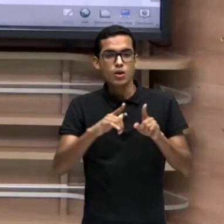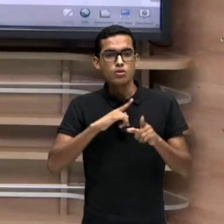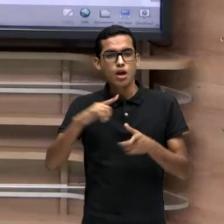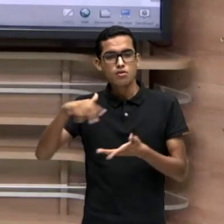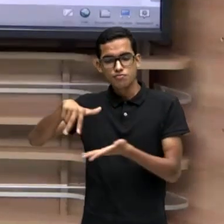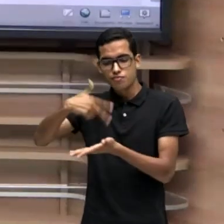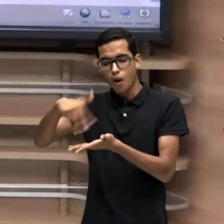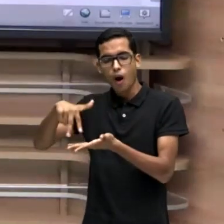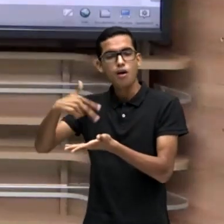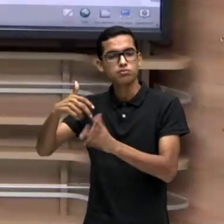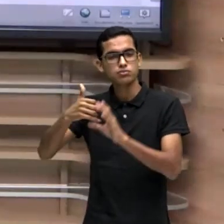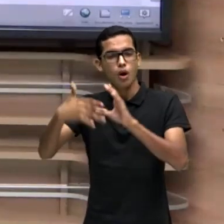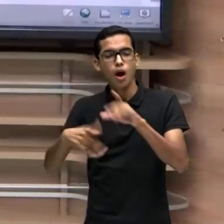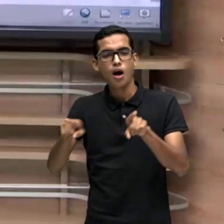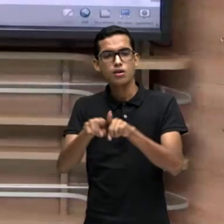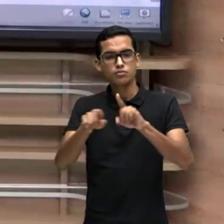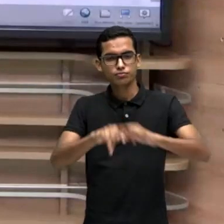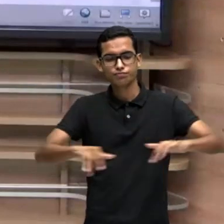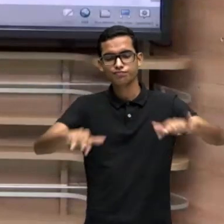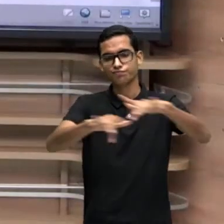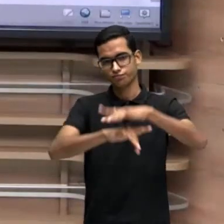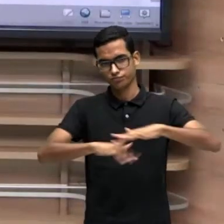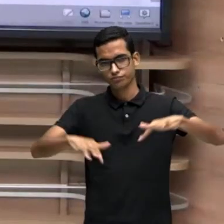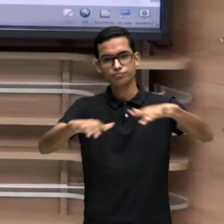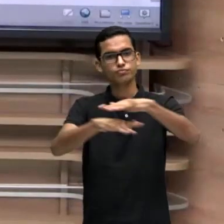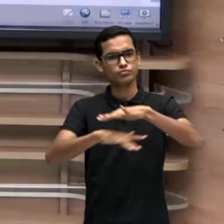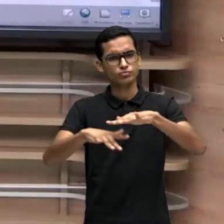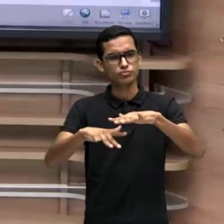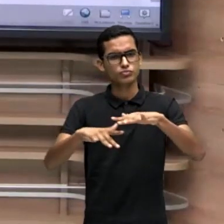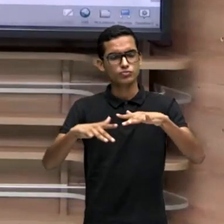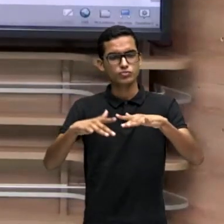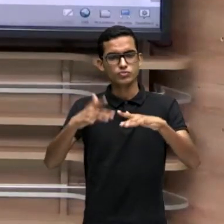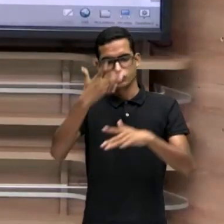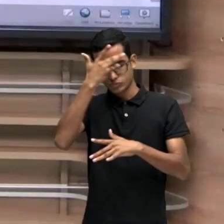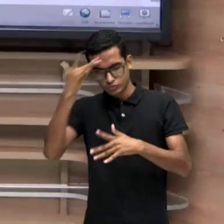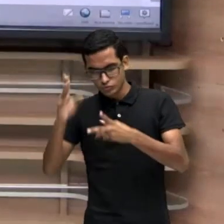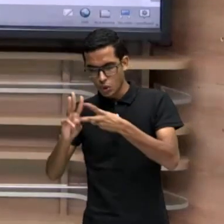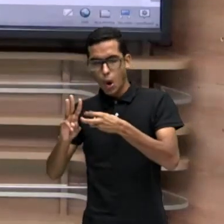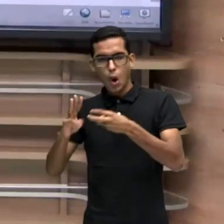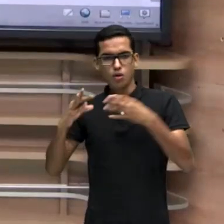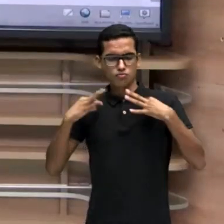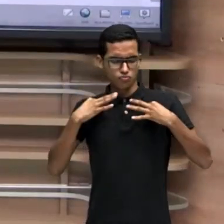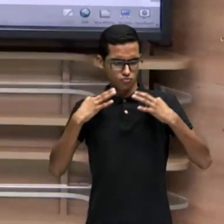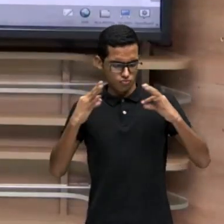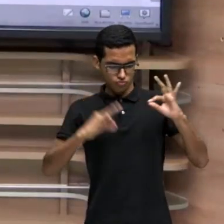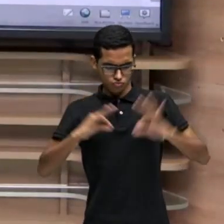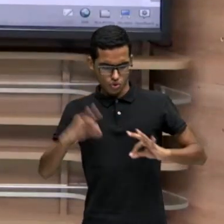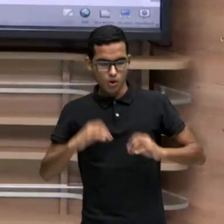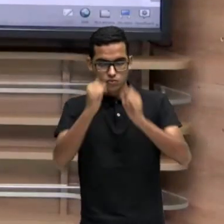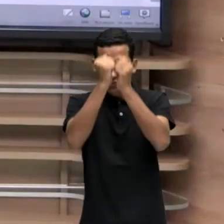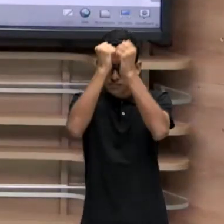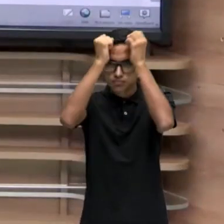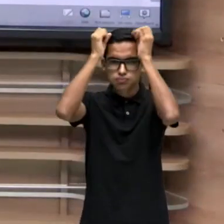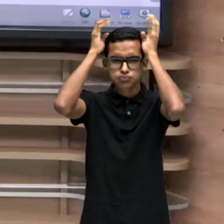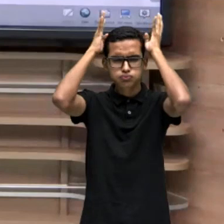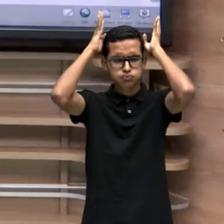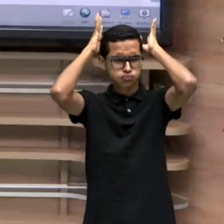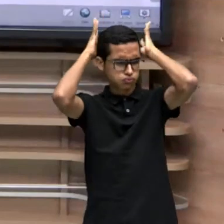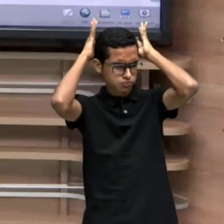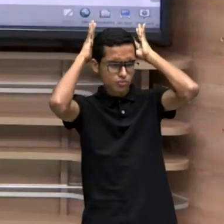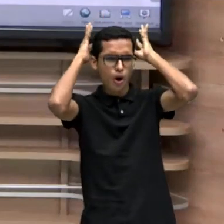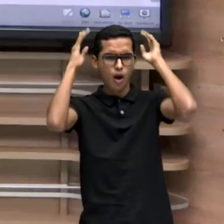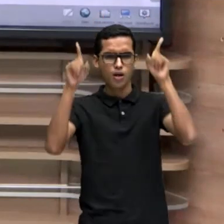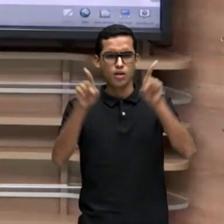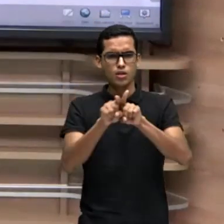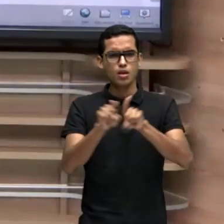é uma dança, os indígenas, eles se enfeitam, eles se ornamentam, colocam em seus cocares. A gente